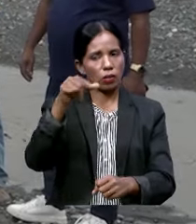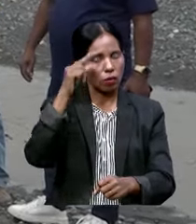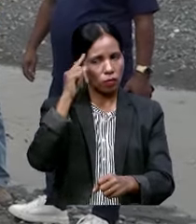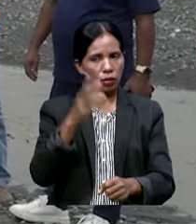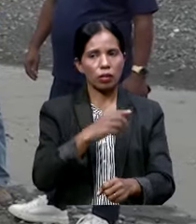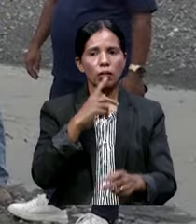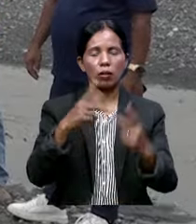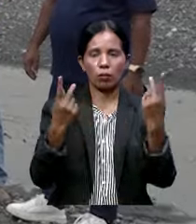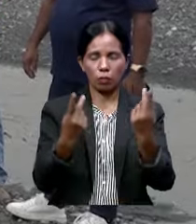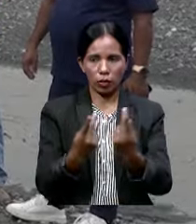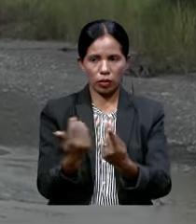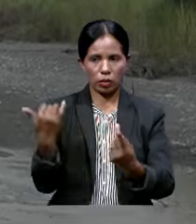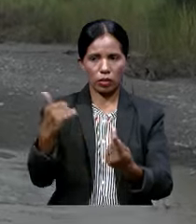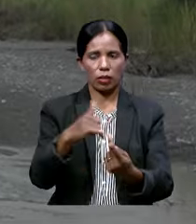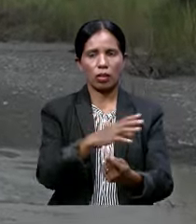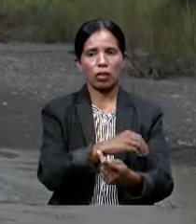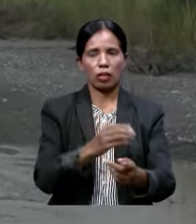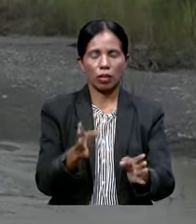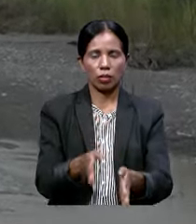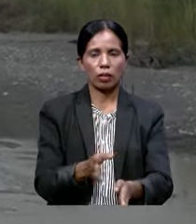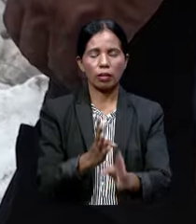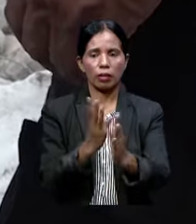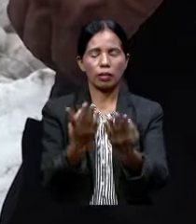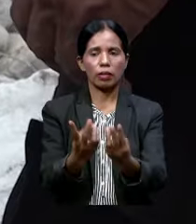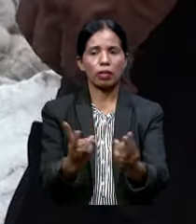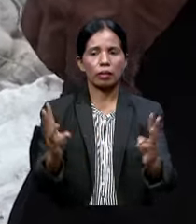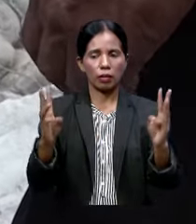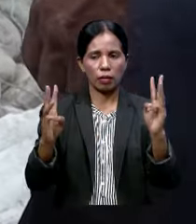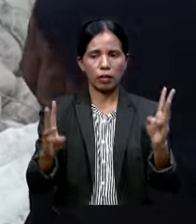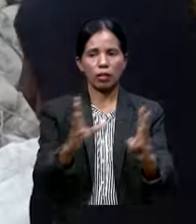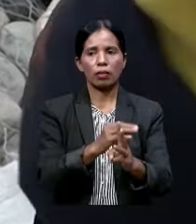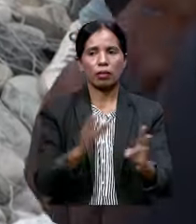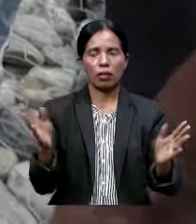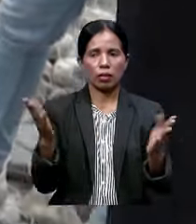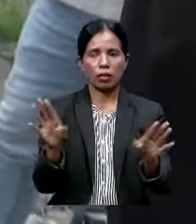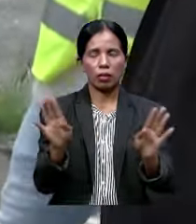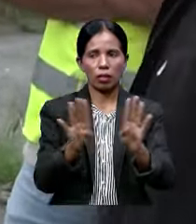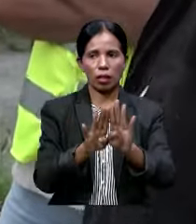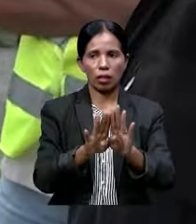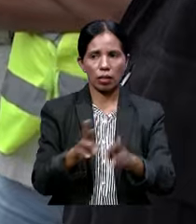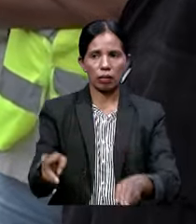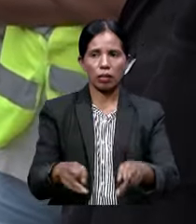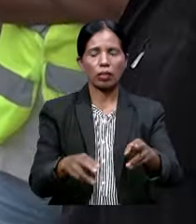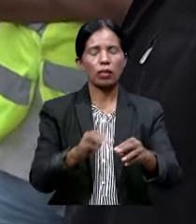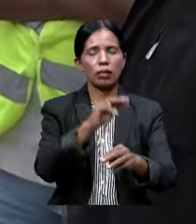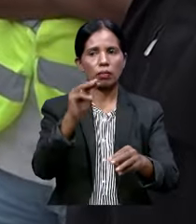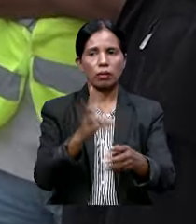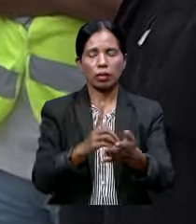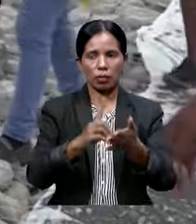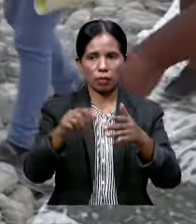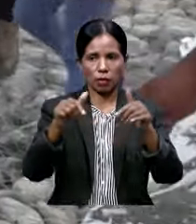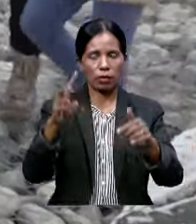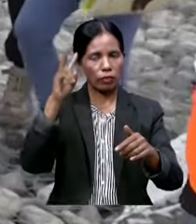as companhias locais, aloqueiras Barazen, o caráter de emergência, o de Satan Mota. Mas bem, a segunda semana, né, foi o